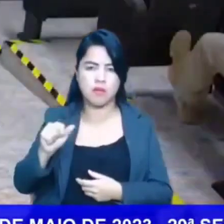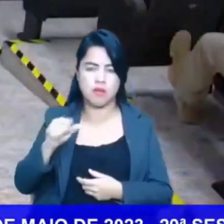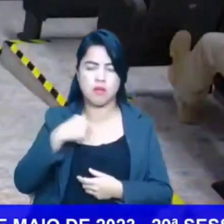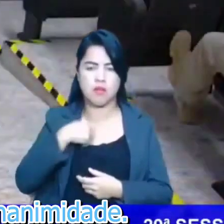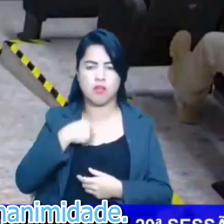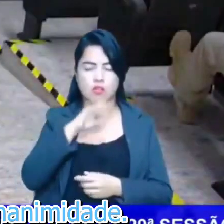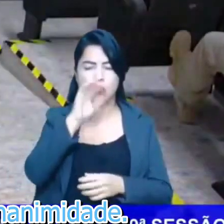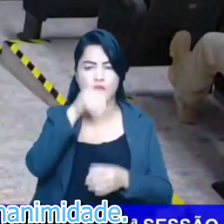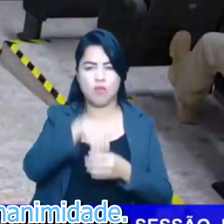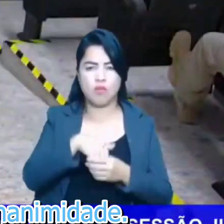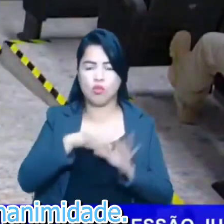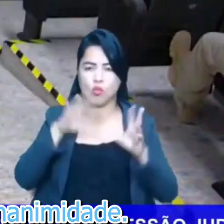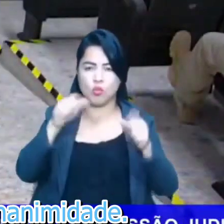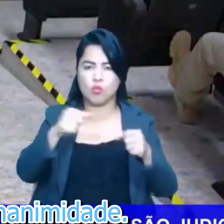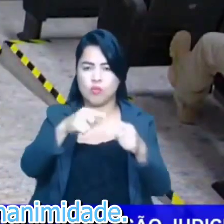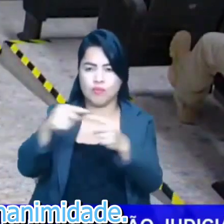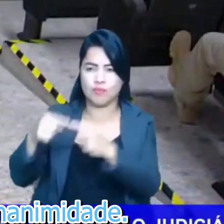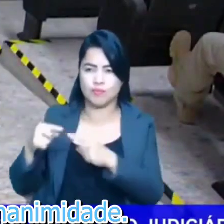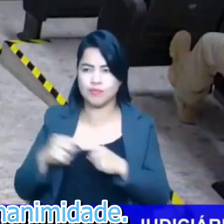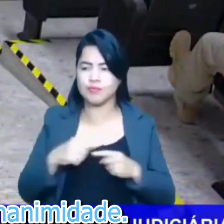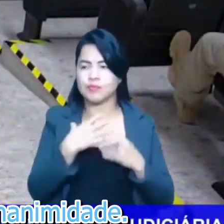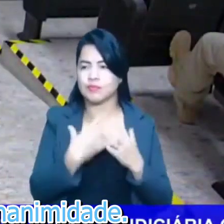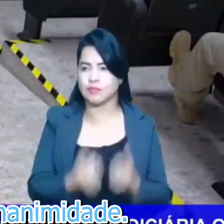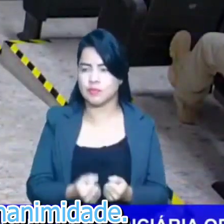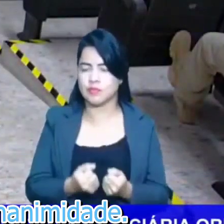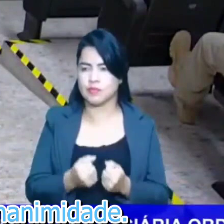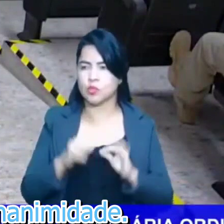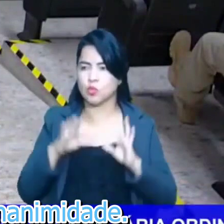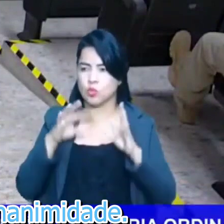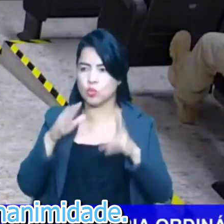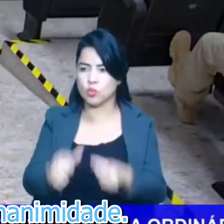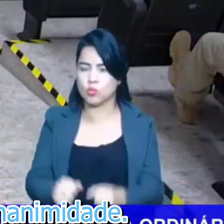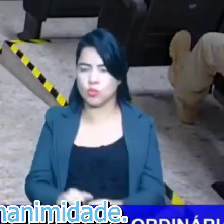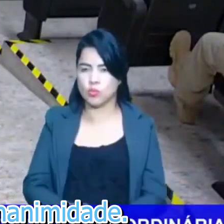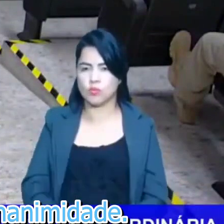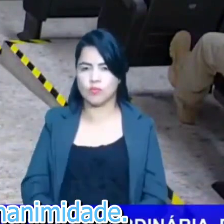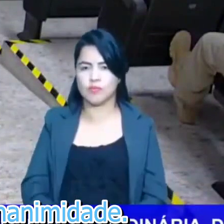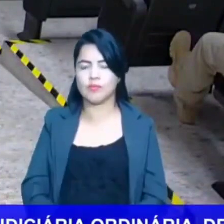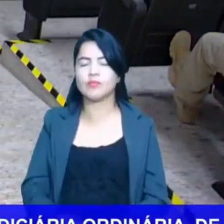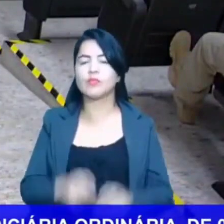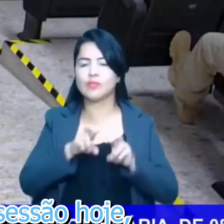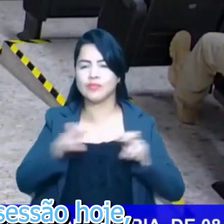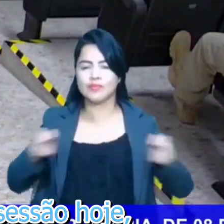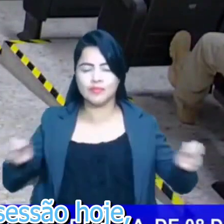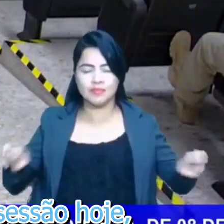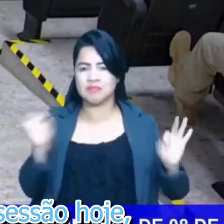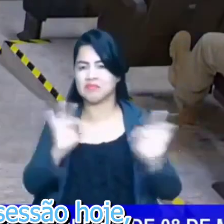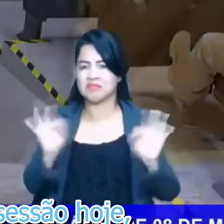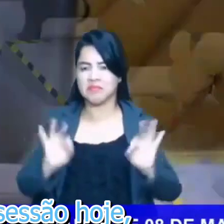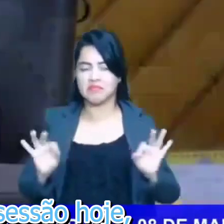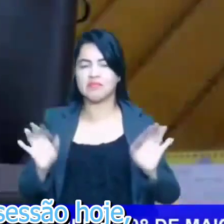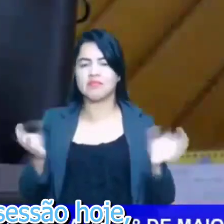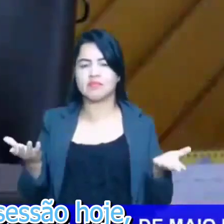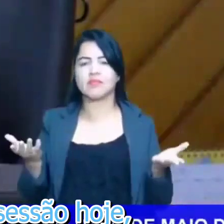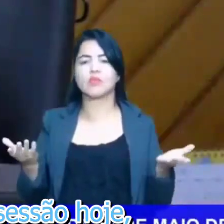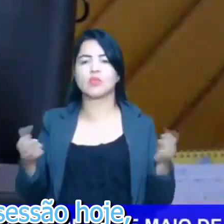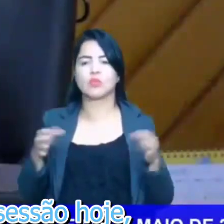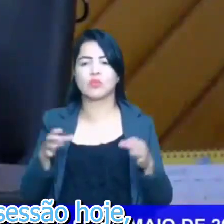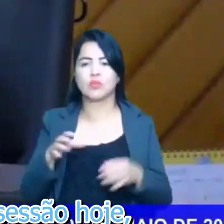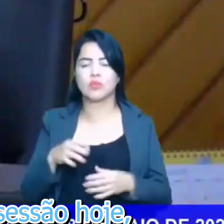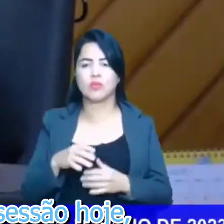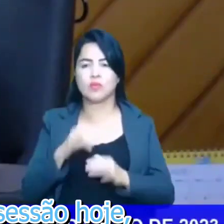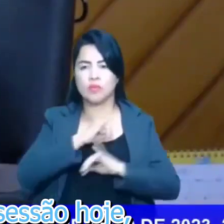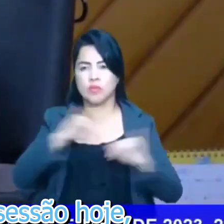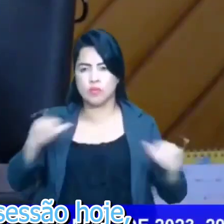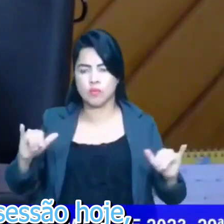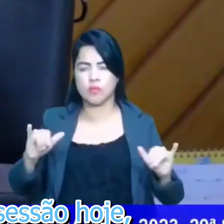Alguém diverge? Todos de acordo? Imagem contas aprovadas à unanimidade. Ilustres pares, nada mais havendo, então, novamente resta declarar a sessão